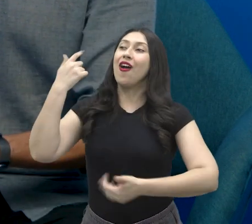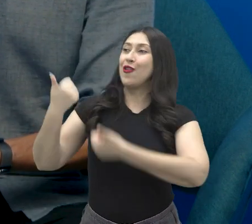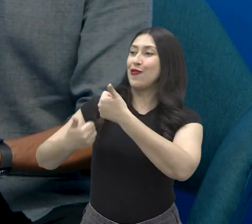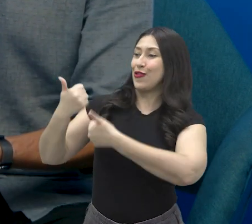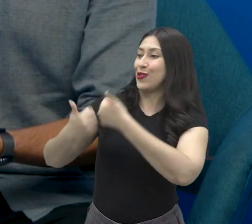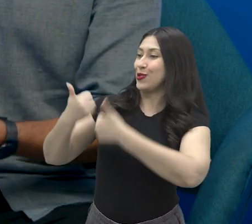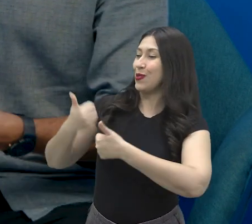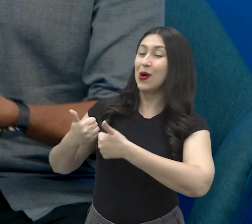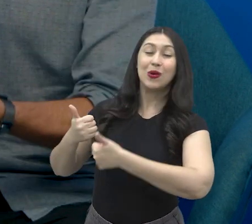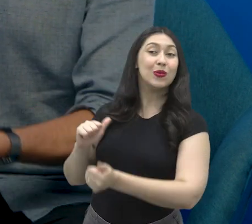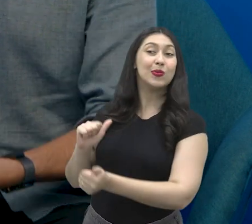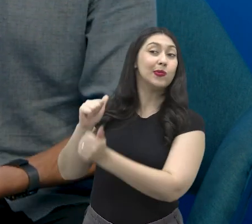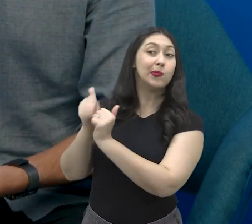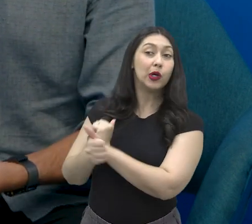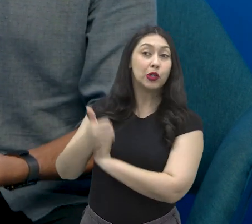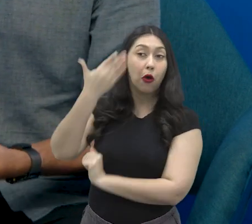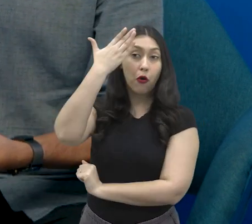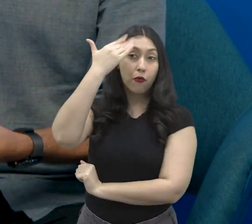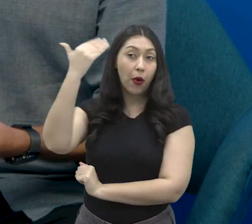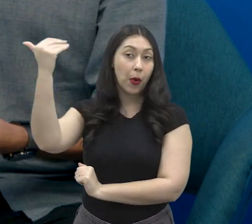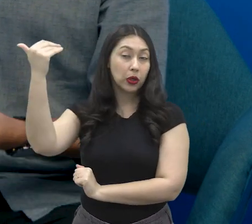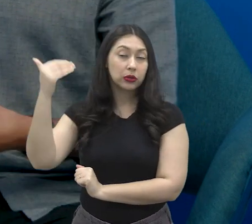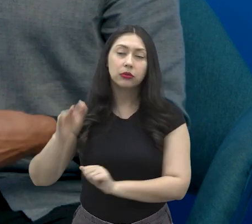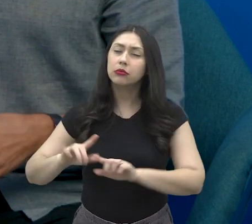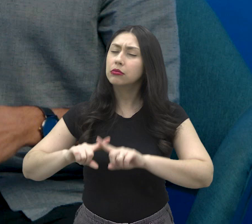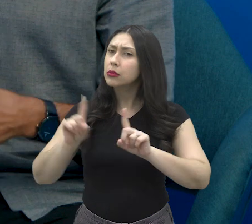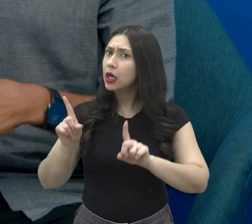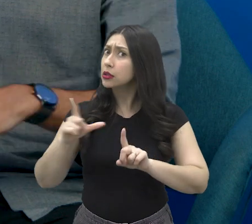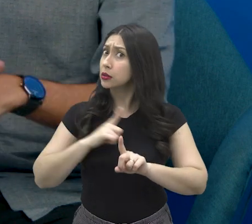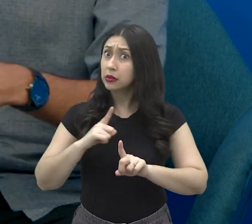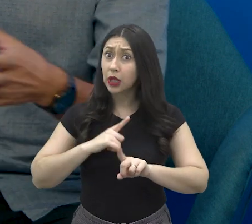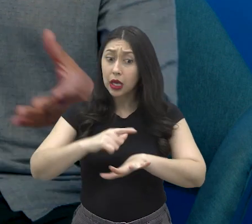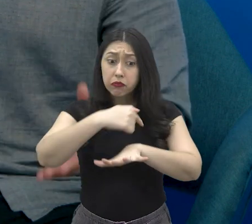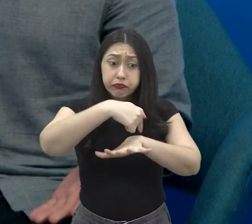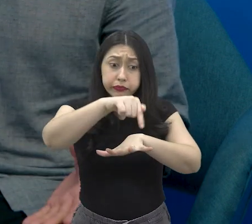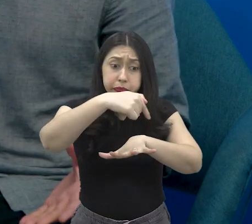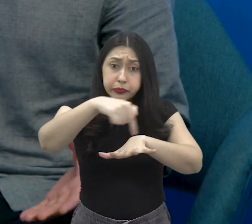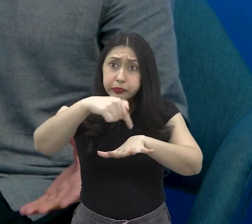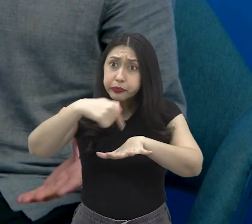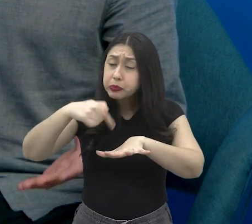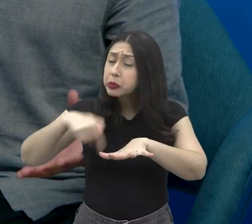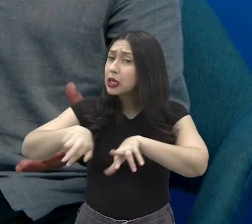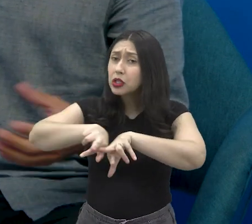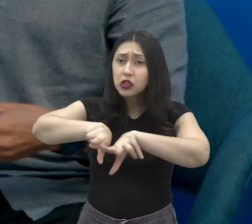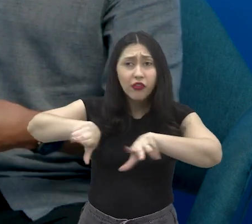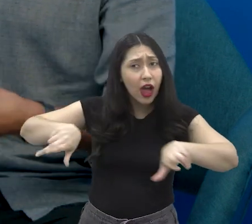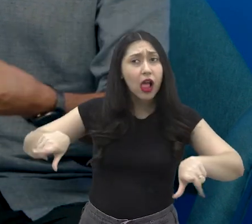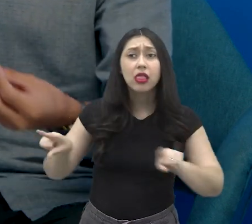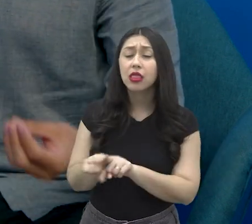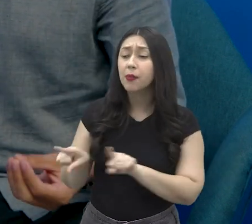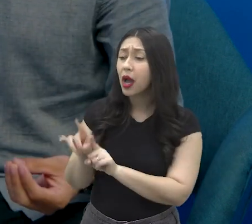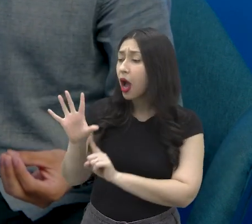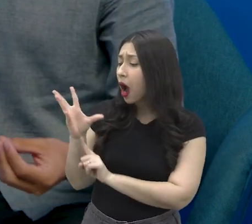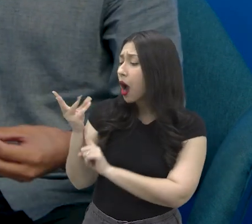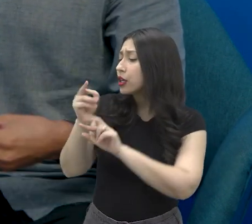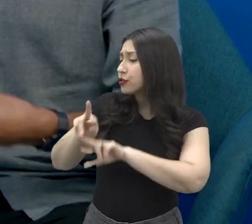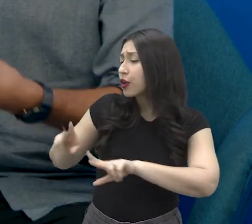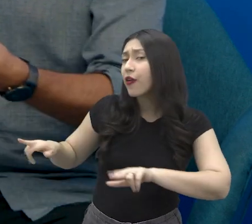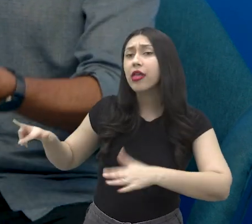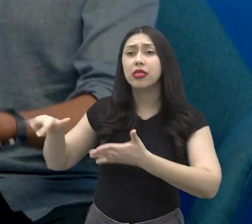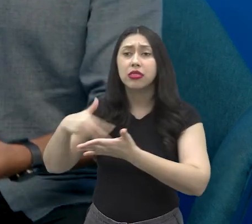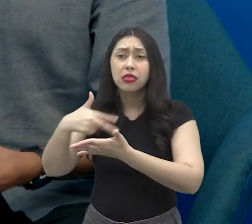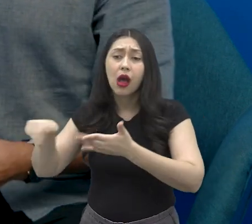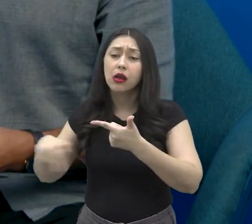primeiro momento, né? O primeiro contato com o esporte, mas há uma série de modalidades esportivas, artísticas também, você